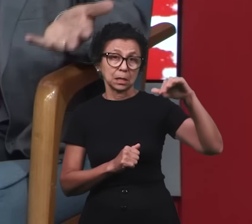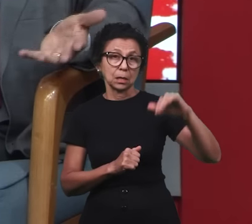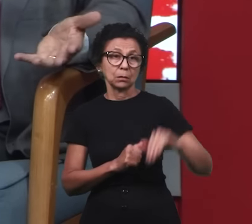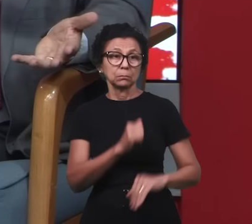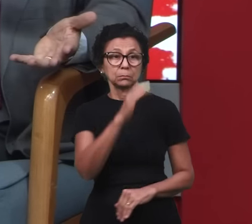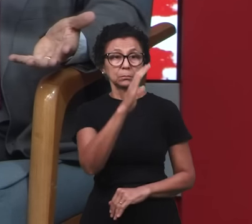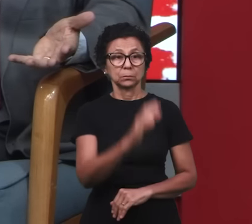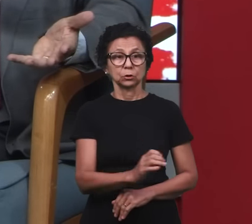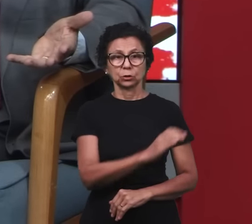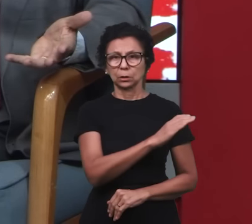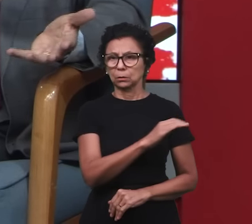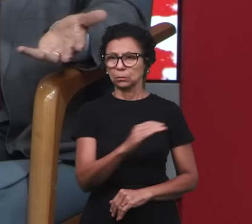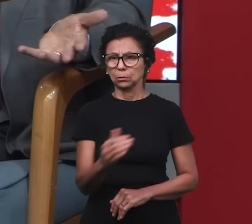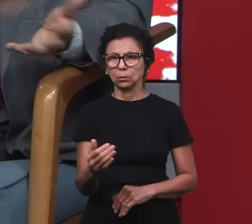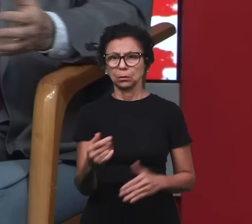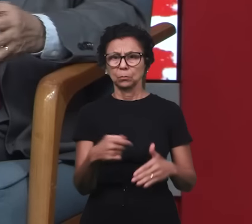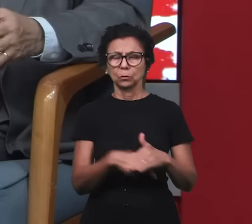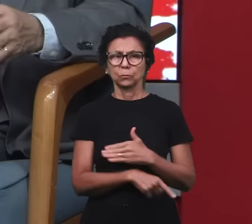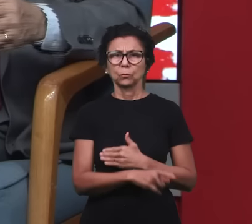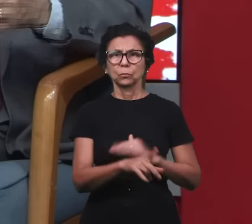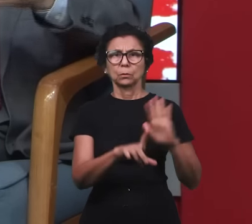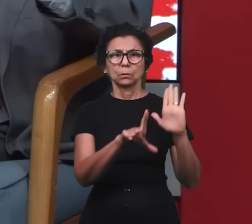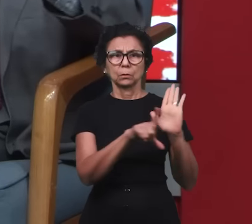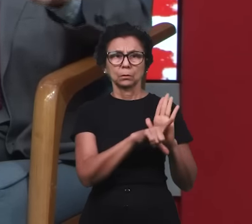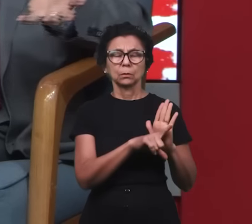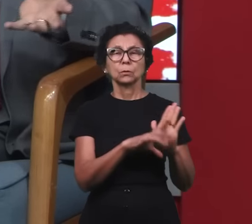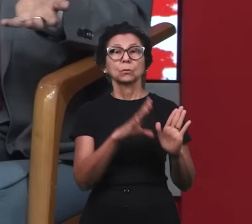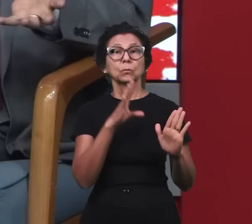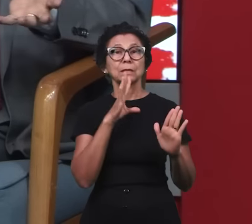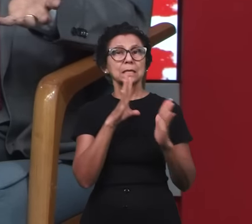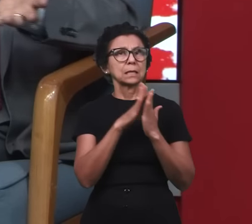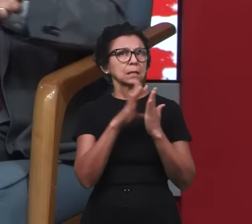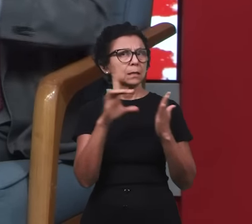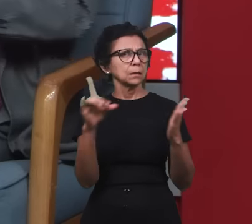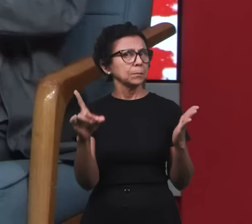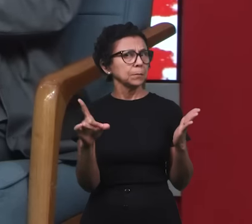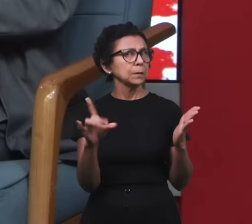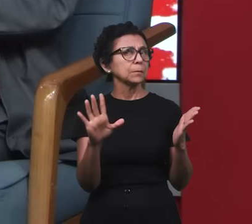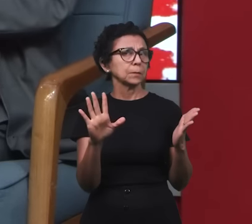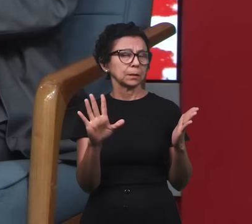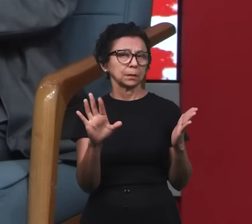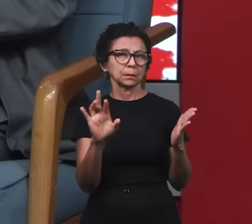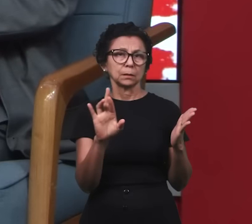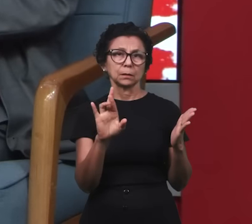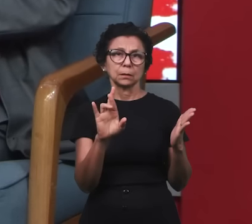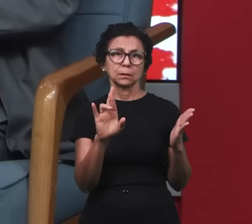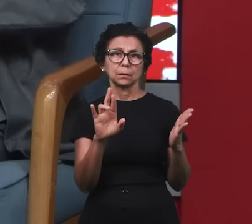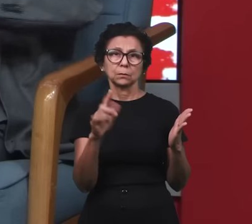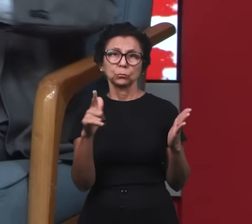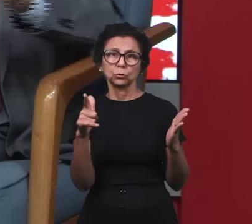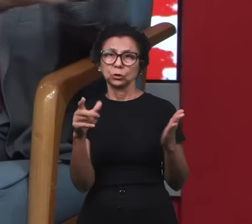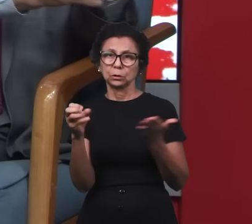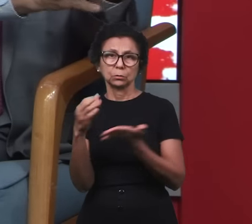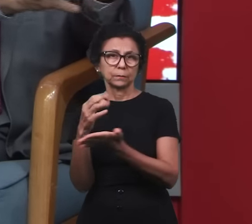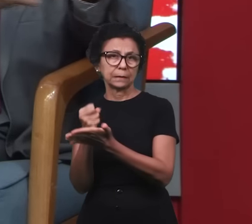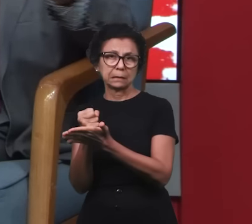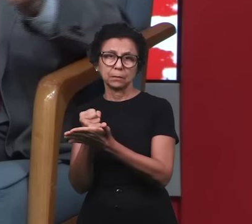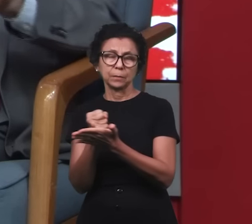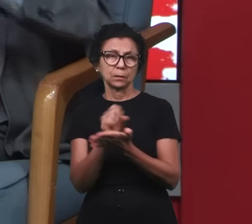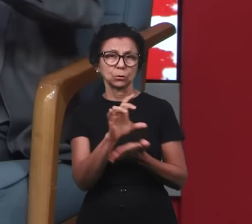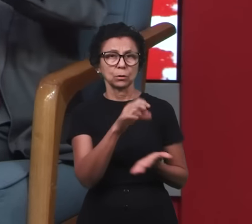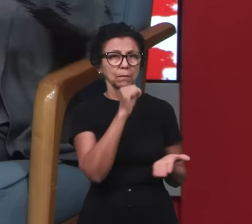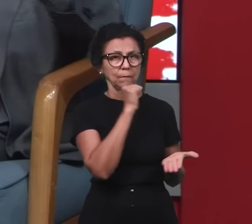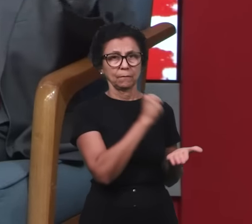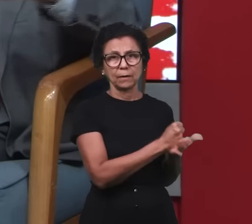conhecedor da lei, da Bíblia que existia. Não existia Novo Testamento, o que existia era Velho